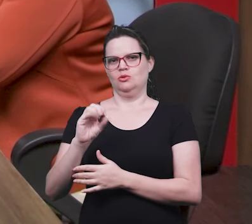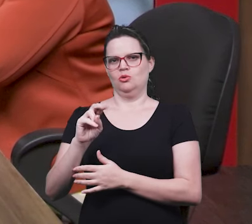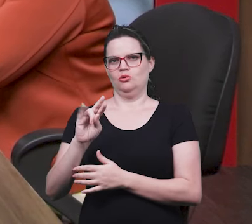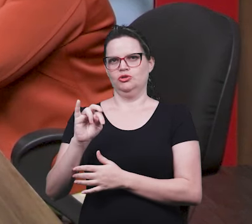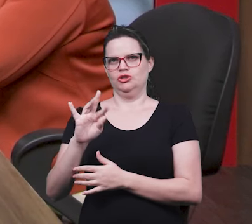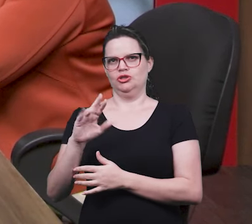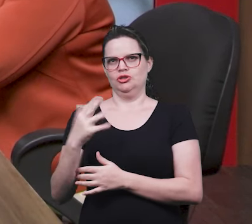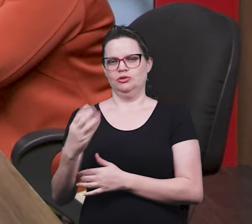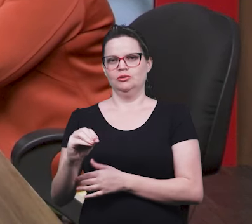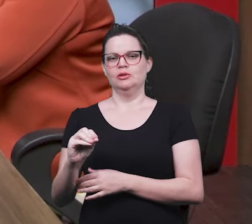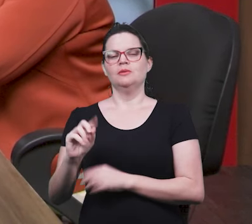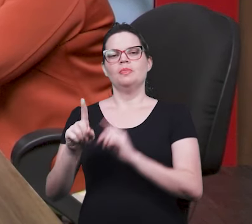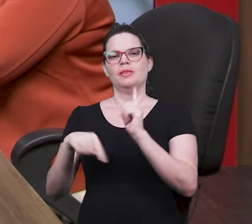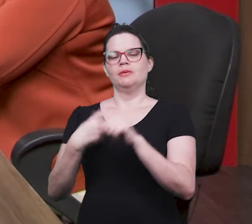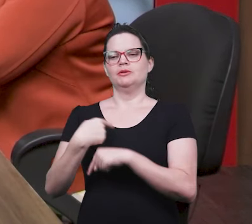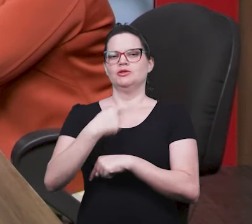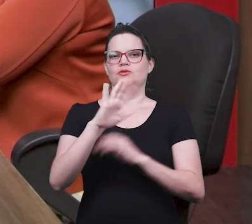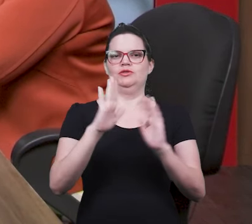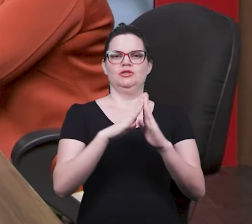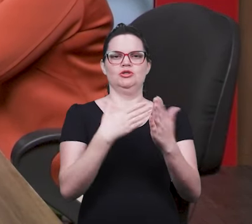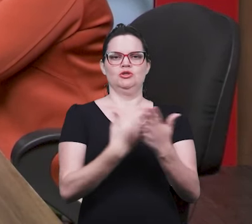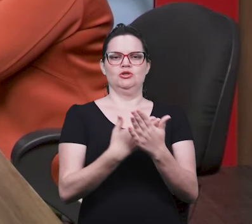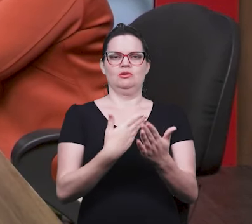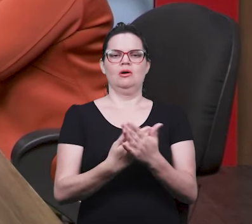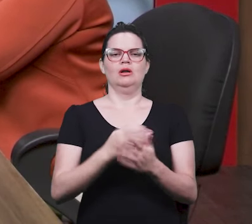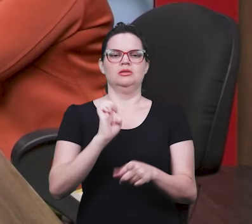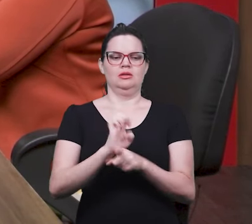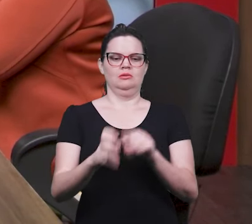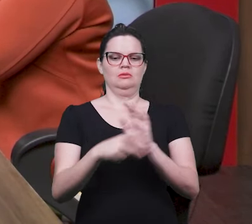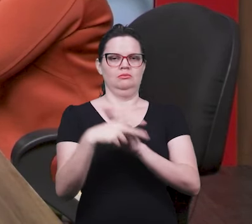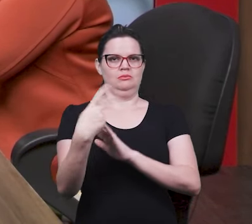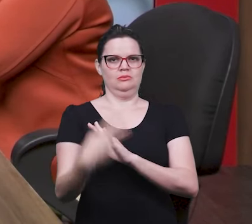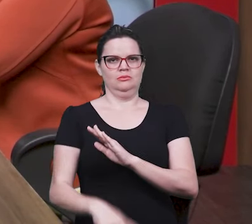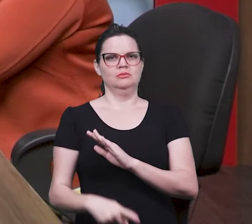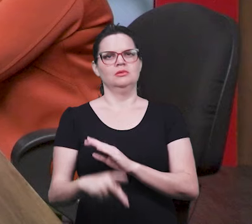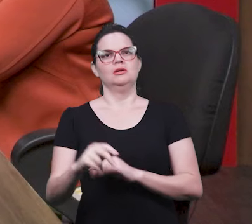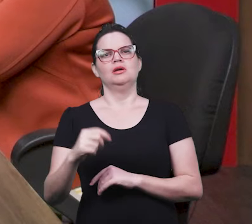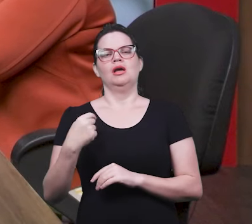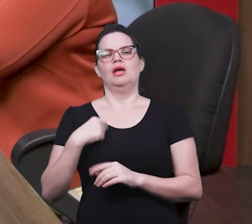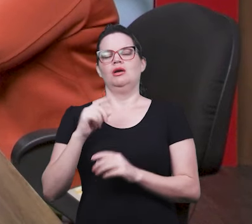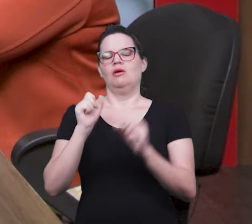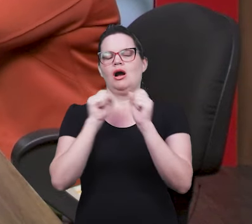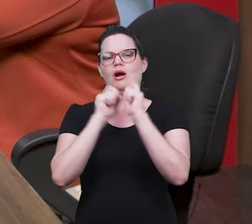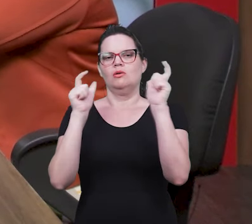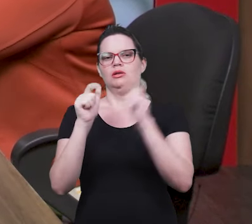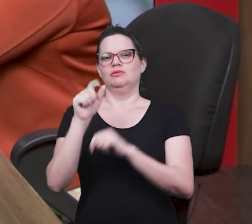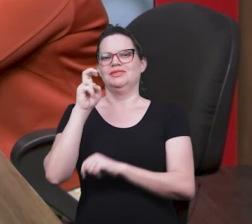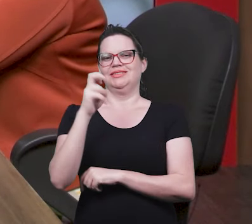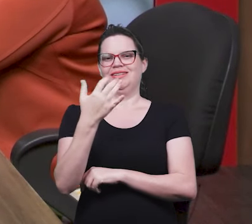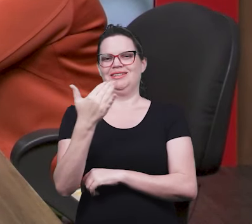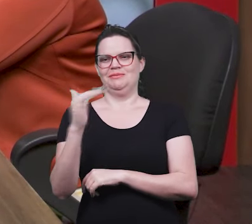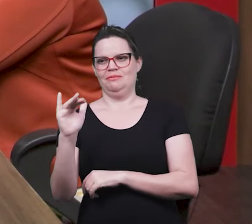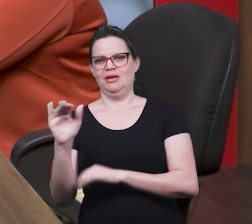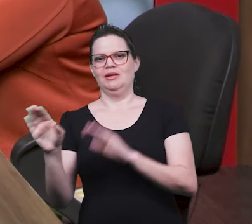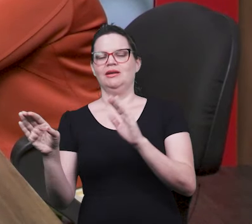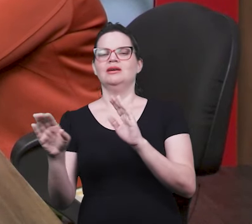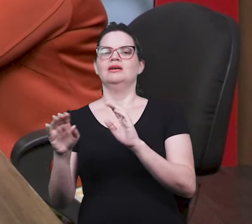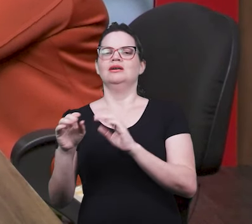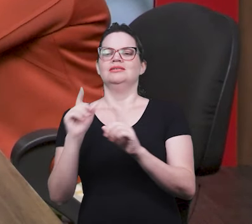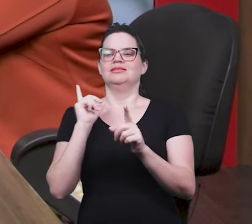era 1 hora, a gente pegava o ônibus, acordava 5h30, saía 6, para chegar às 7 na